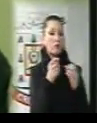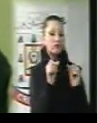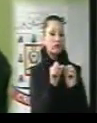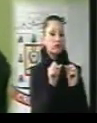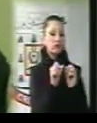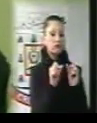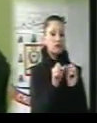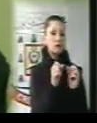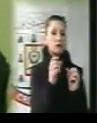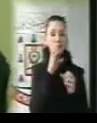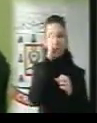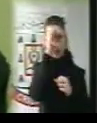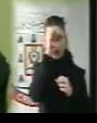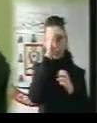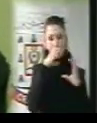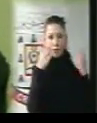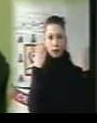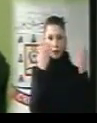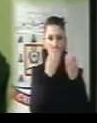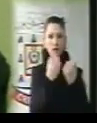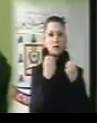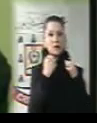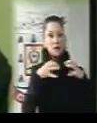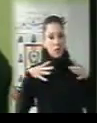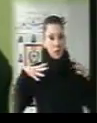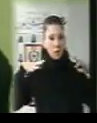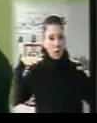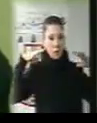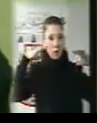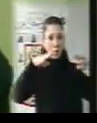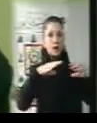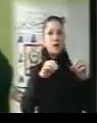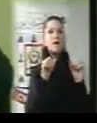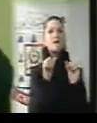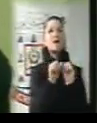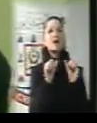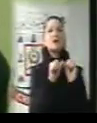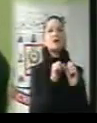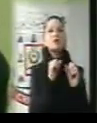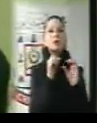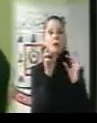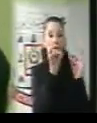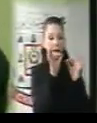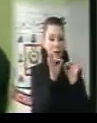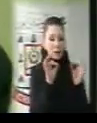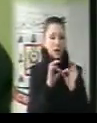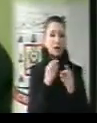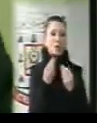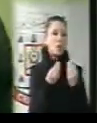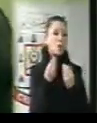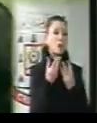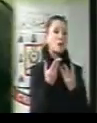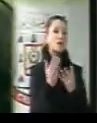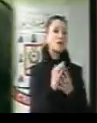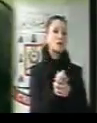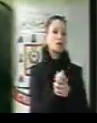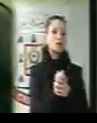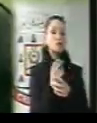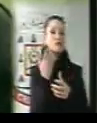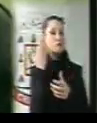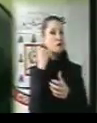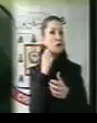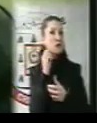Criciúma. Então a comunidade daqui se mobiliza, é feito um orçamento regionalizado, não sei se aqui já aconteceu ou